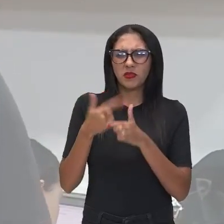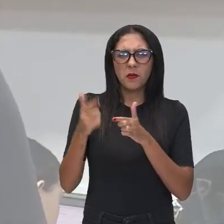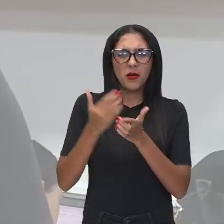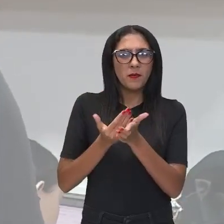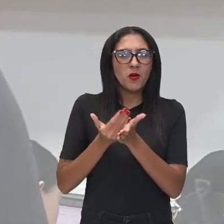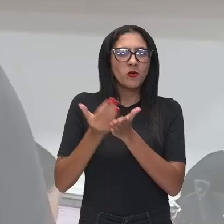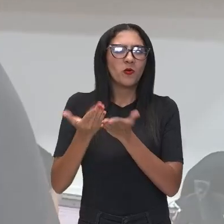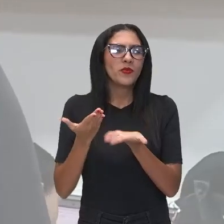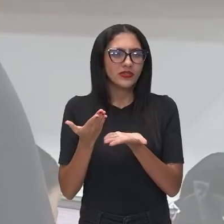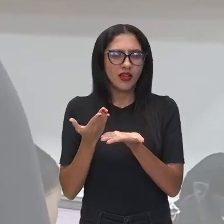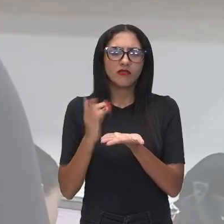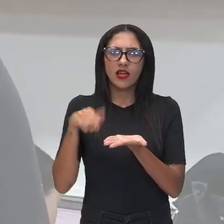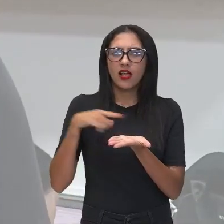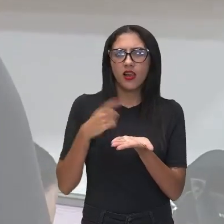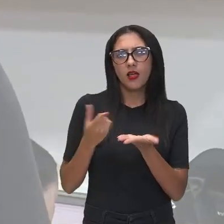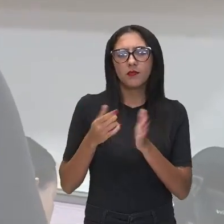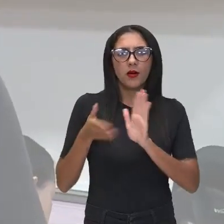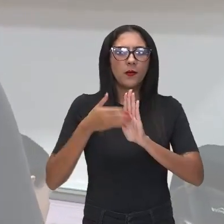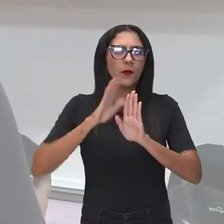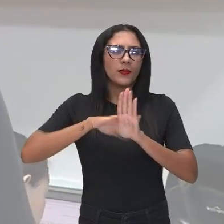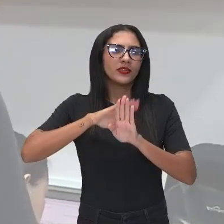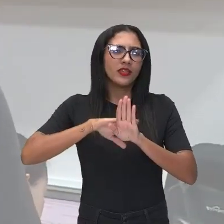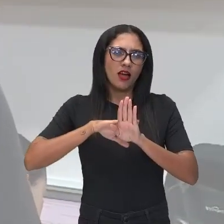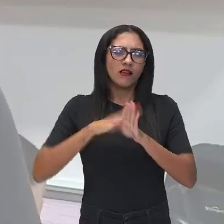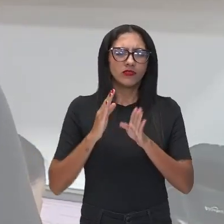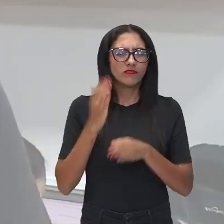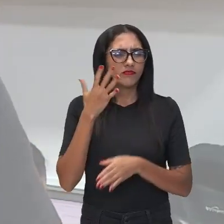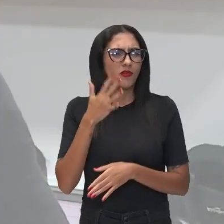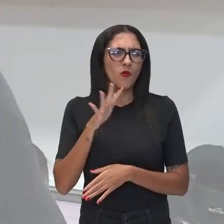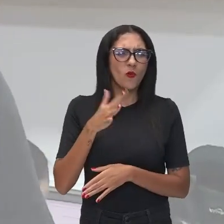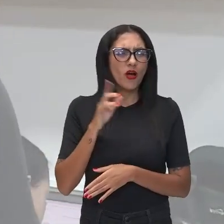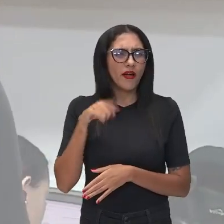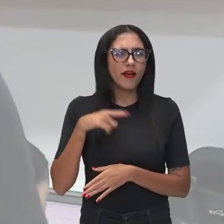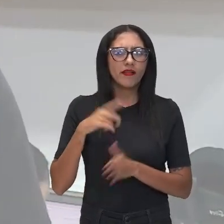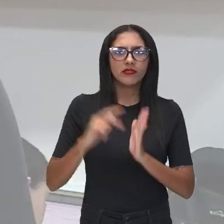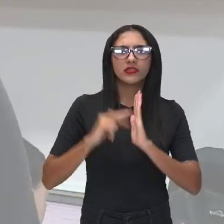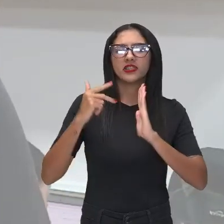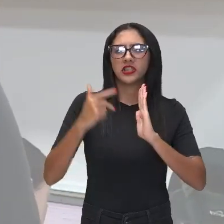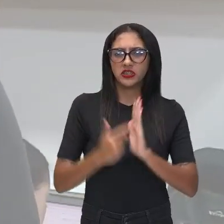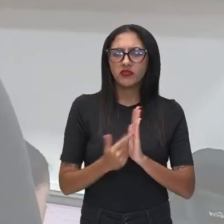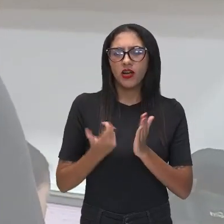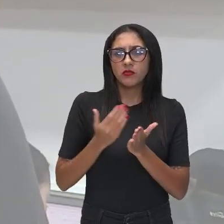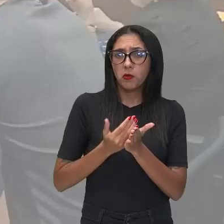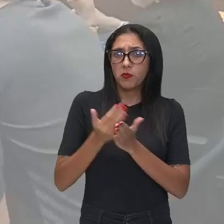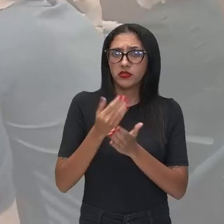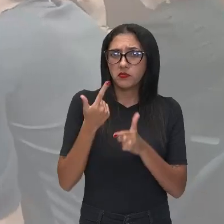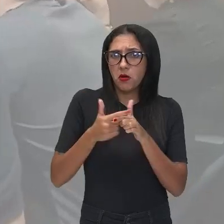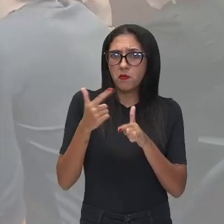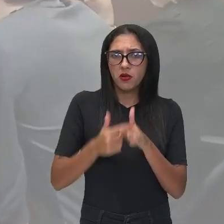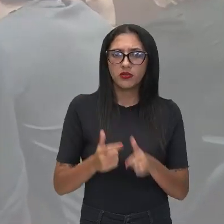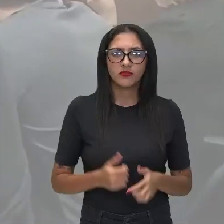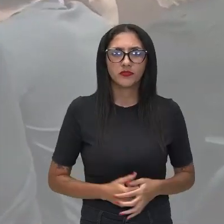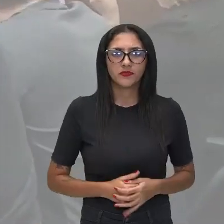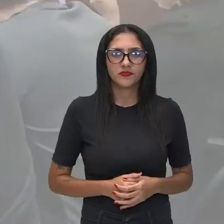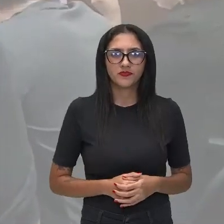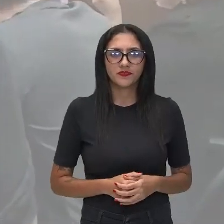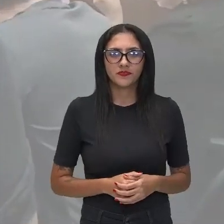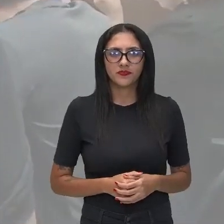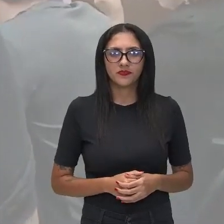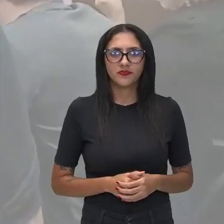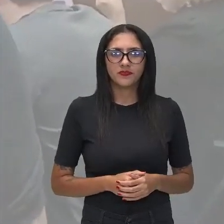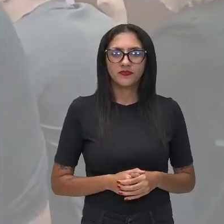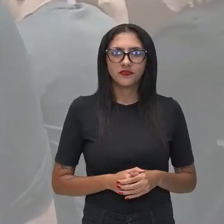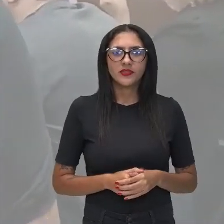diz a cobra vai fumar. Eu acho que é mais ou menos nesse sentido, né? De que está se gerando uma grande confusão. Bem, eu entendo que a